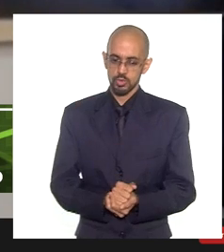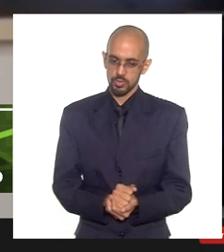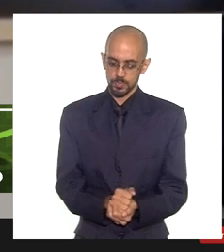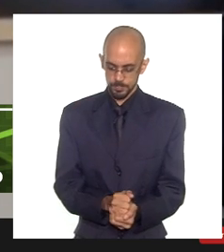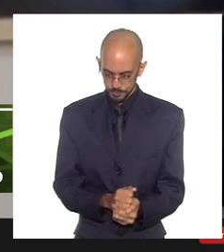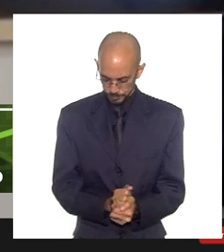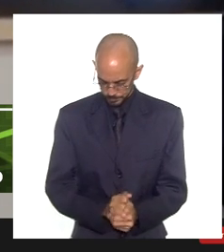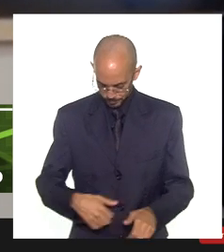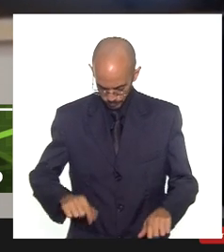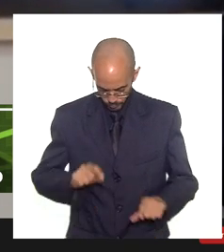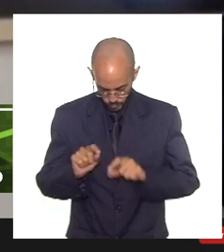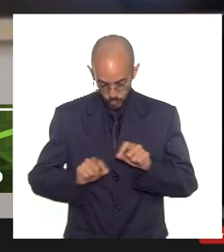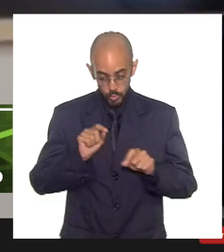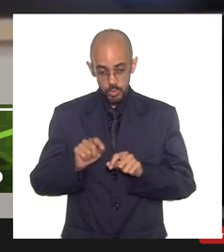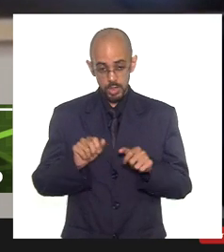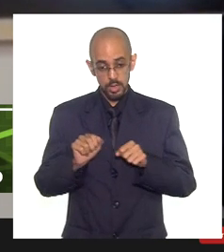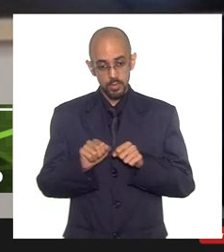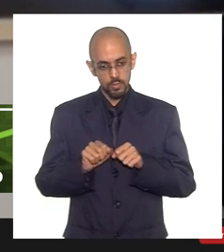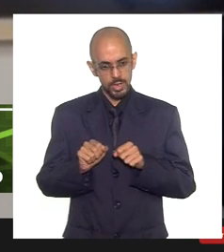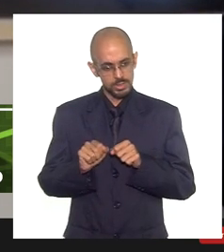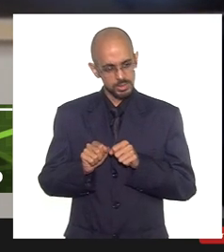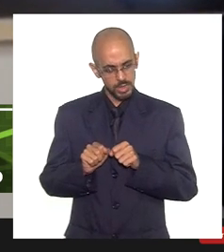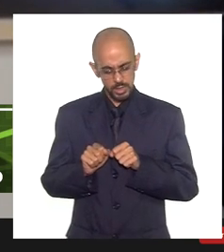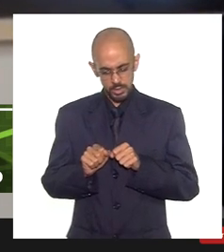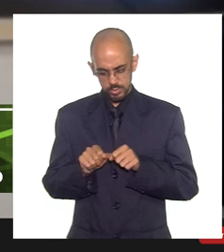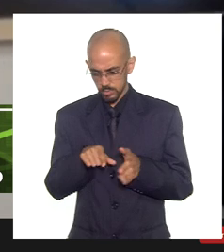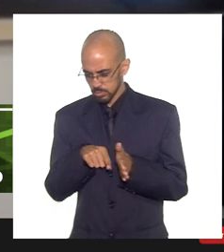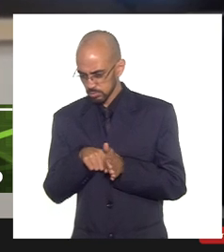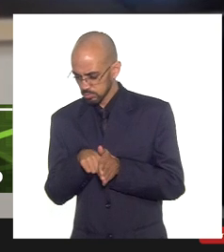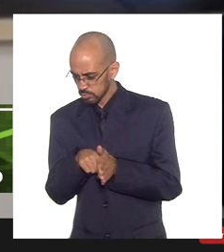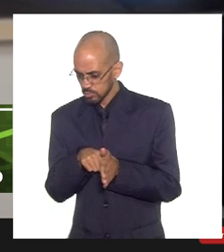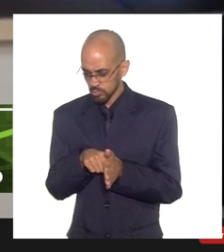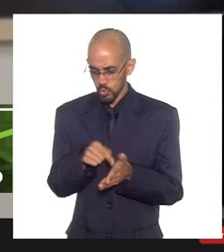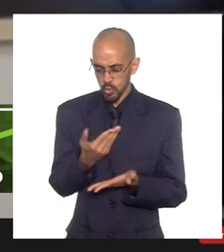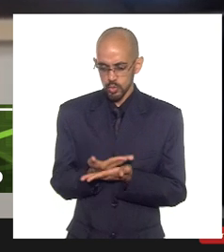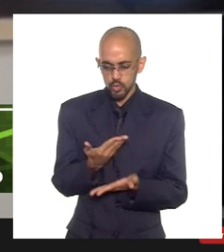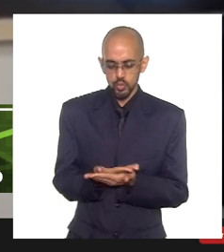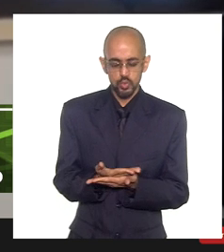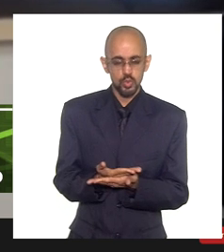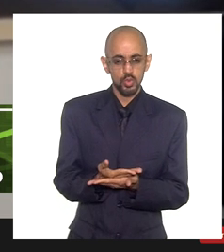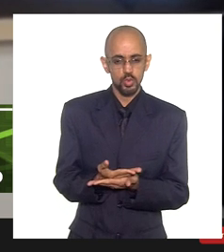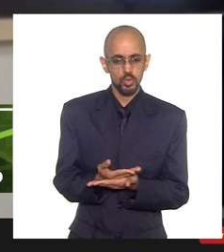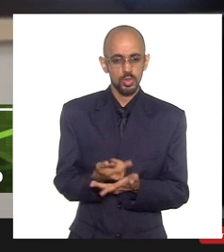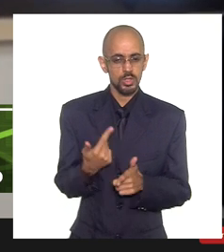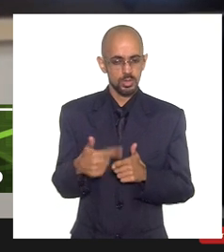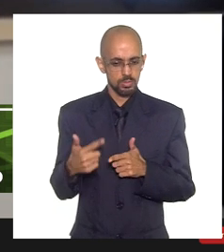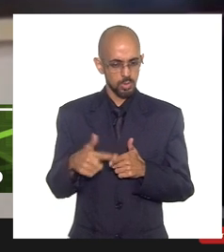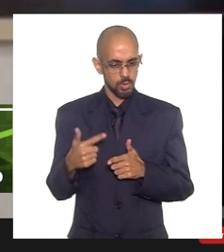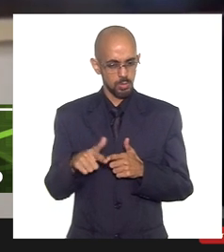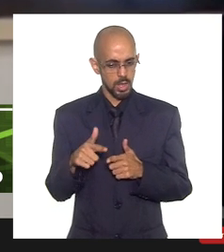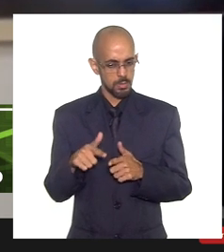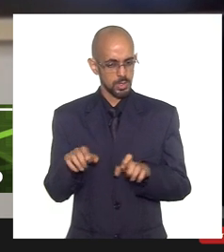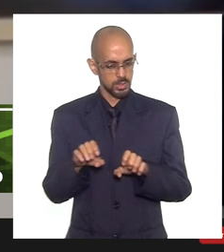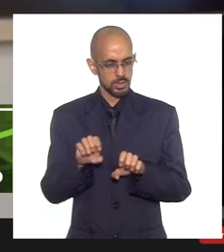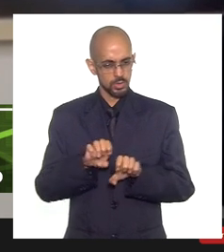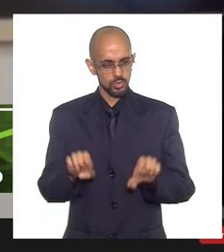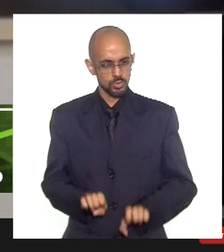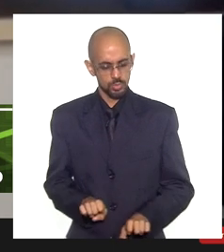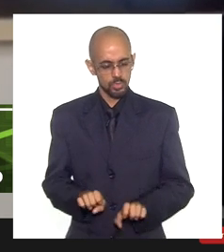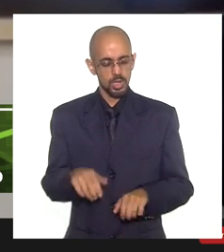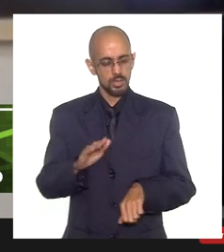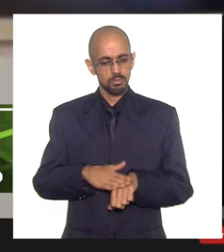fazendo um levantamento dessas questões centrais ou as questões pontuais e mais relevantes